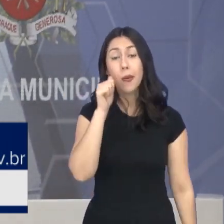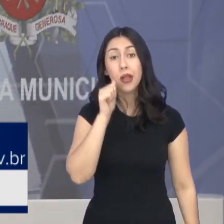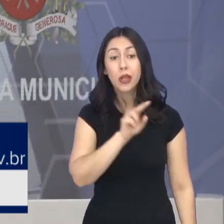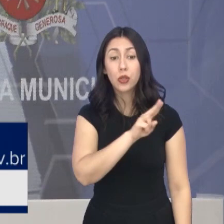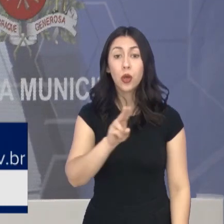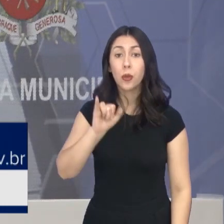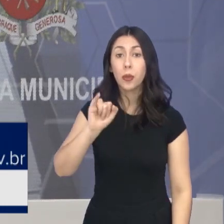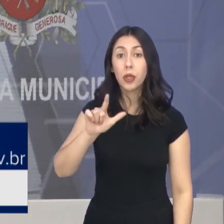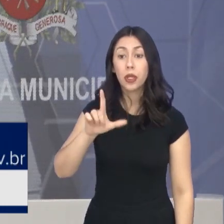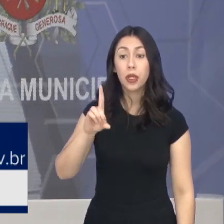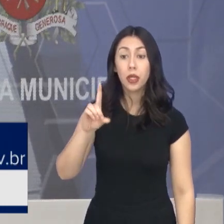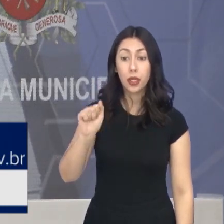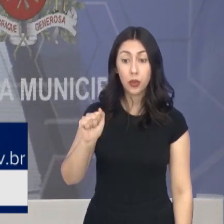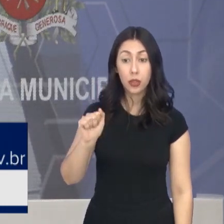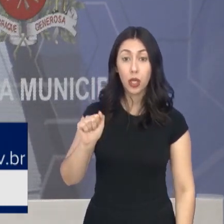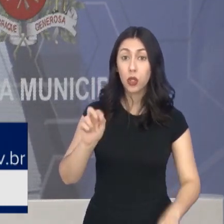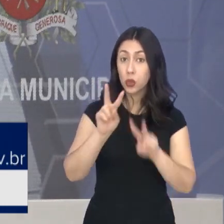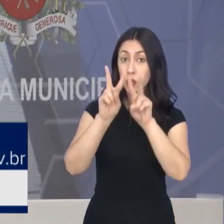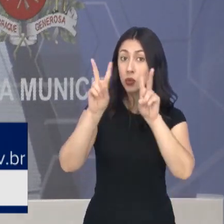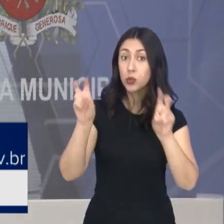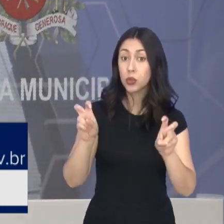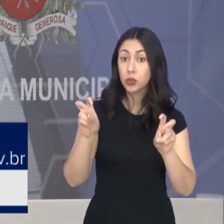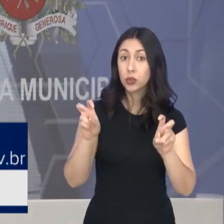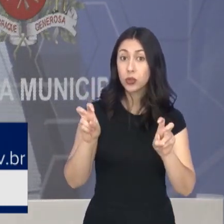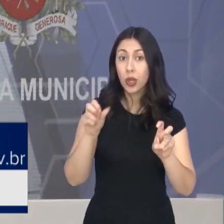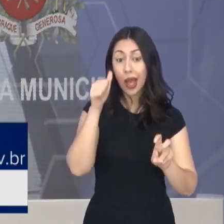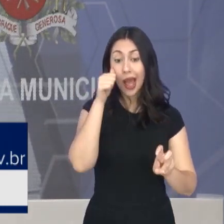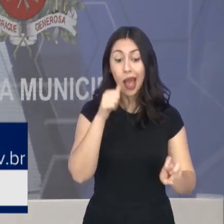Oliveira sobre o desligamento da sua filha